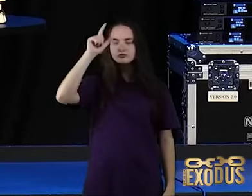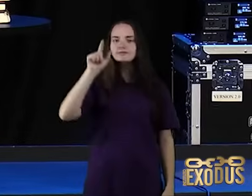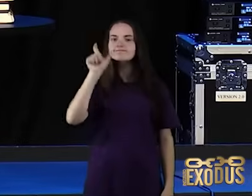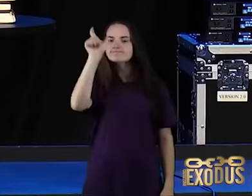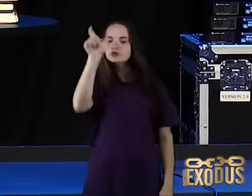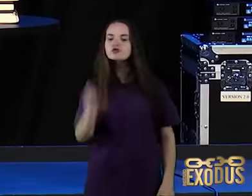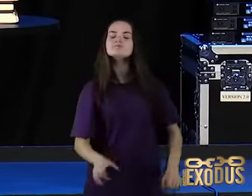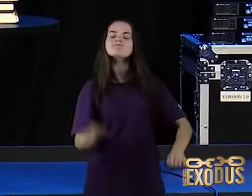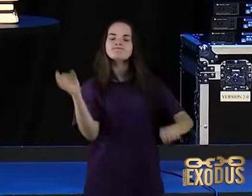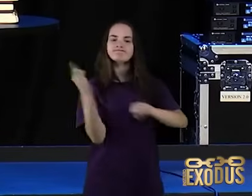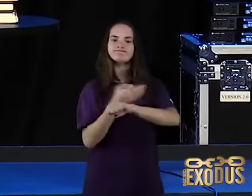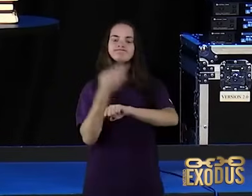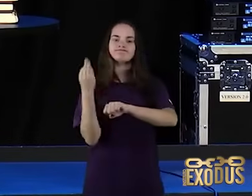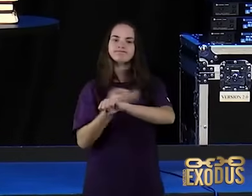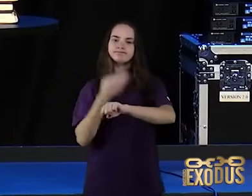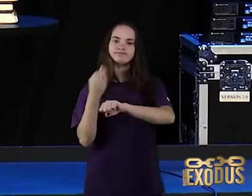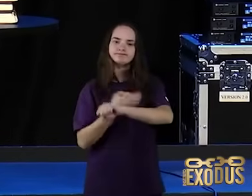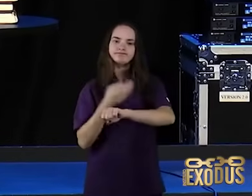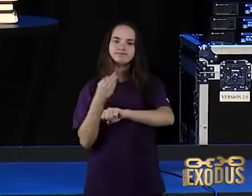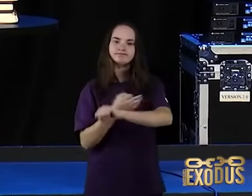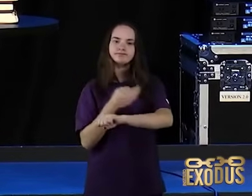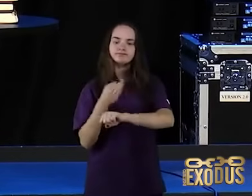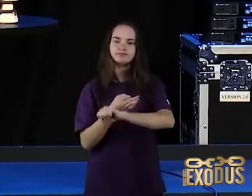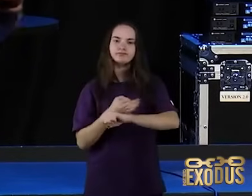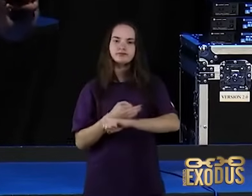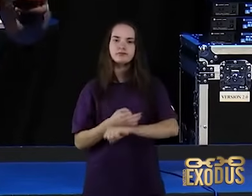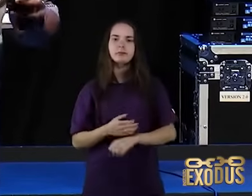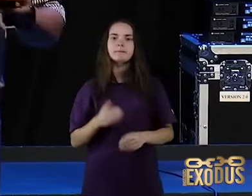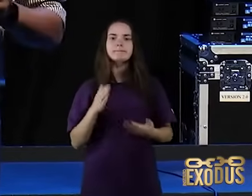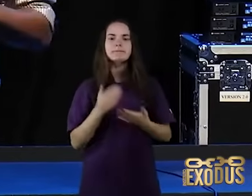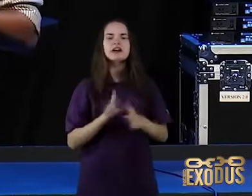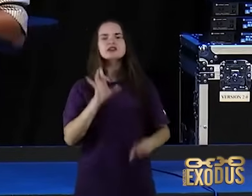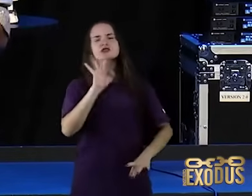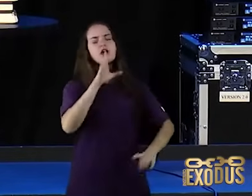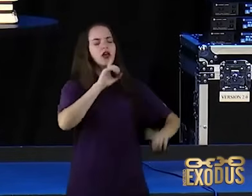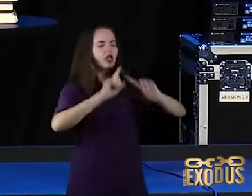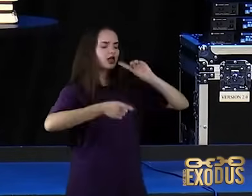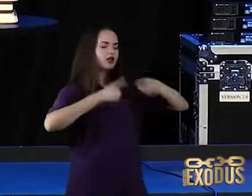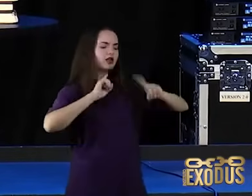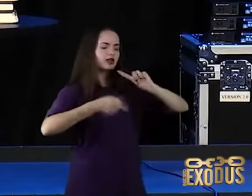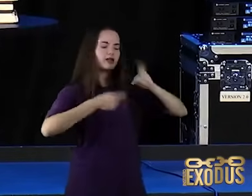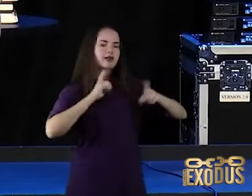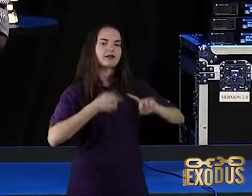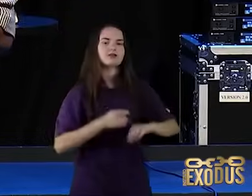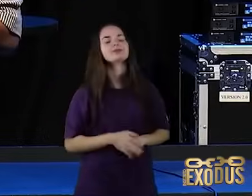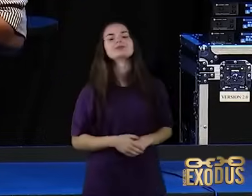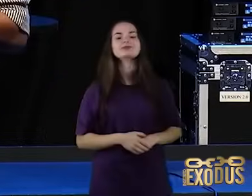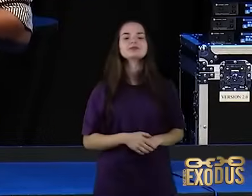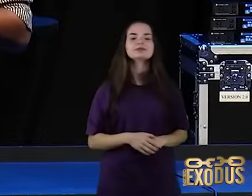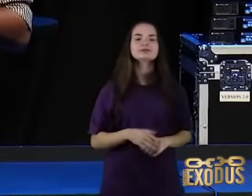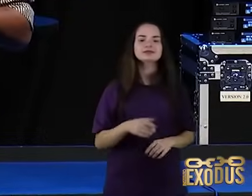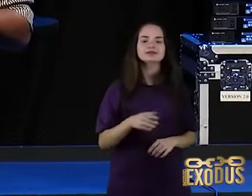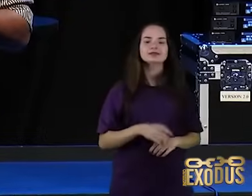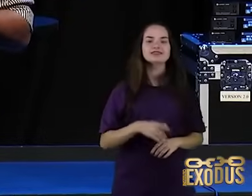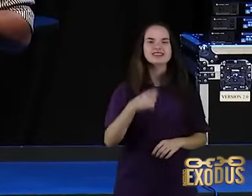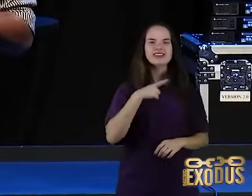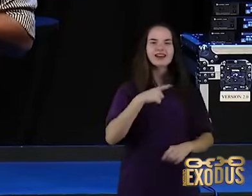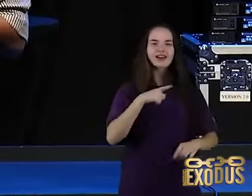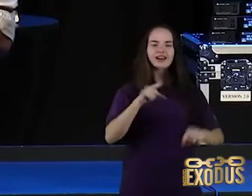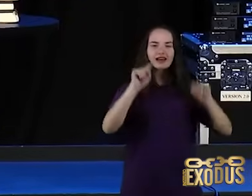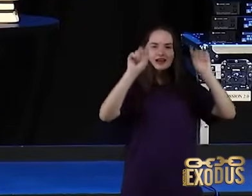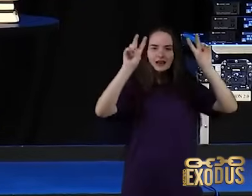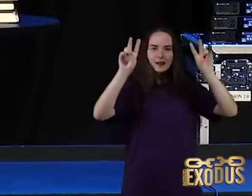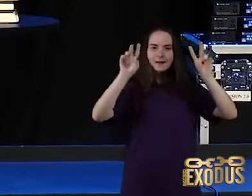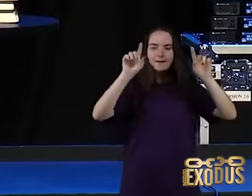resiliente ela para de ficar de mi mii não é isso que é uma expressão agora da nossa cultura o mimi não tem isso